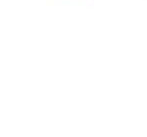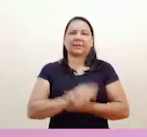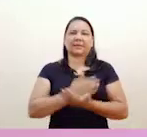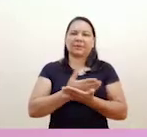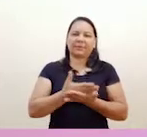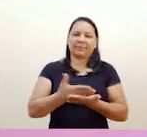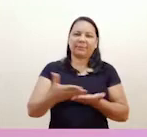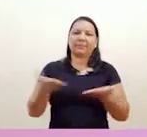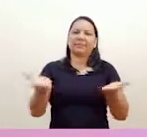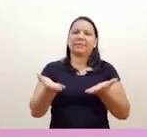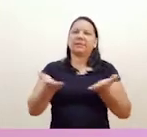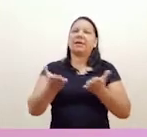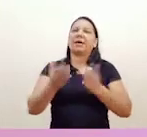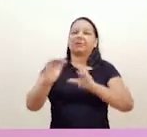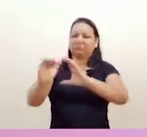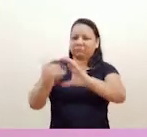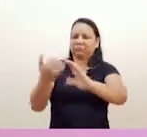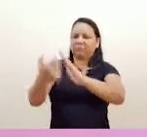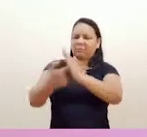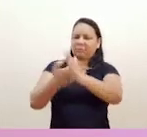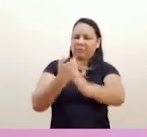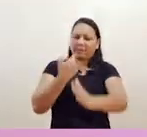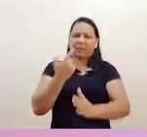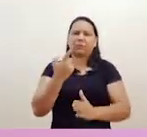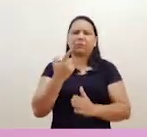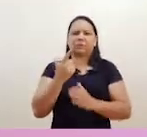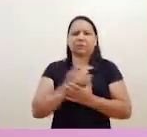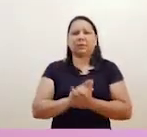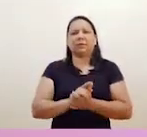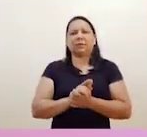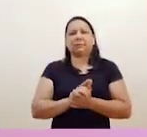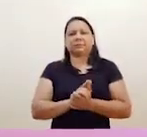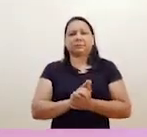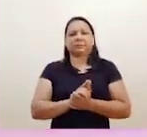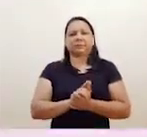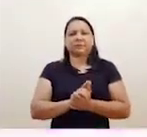Vamos iniciar o episódio de hoje respondendo uma pergunta. E é essa aqui, ó.